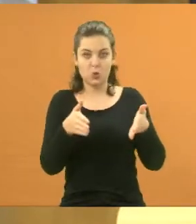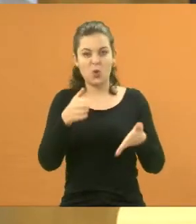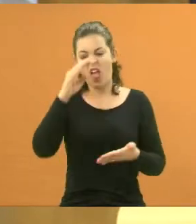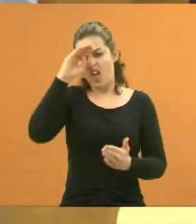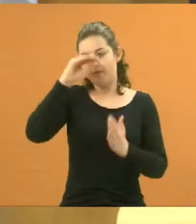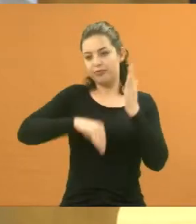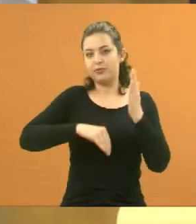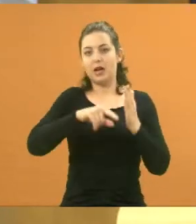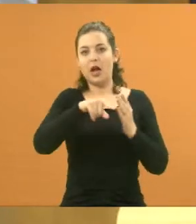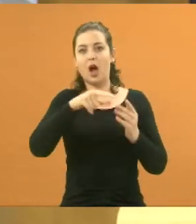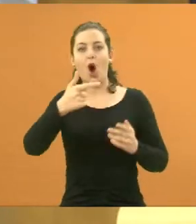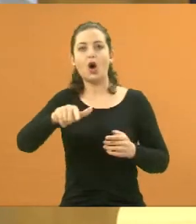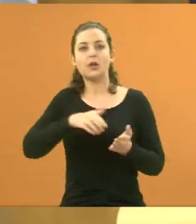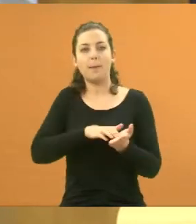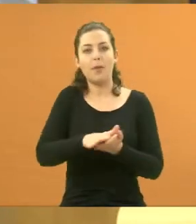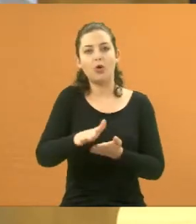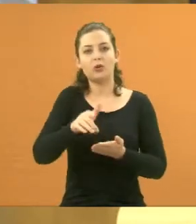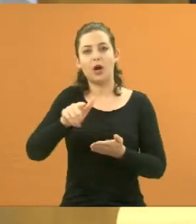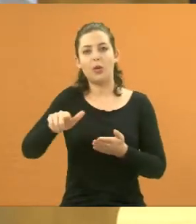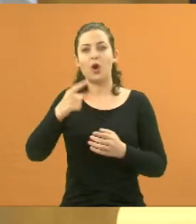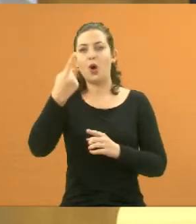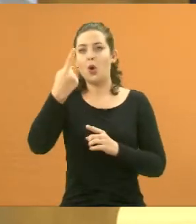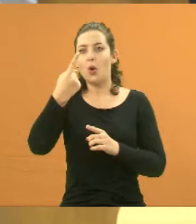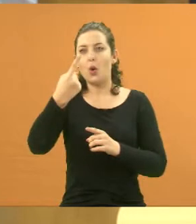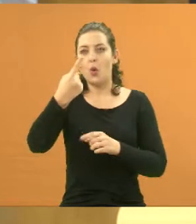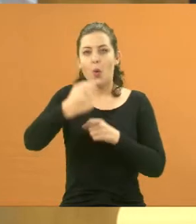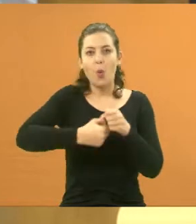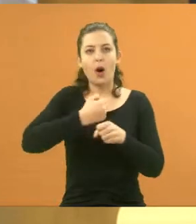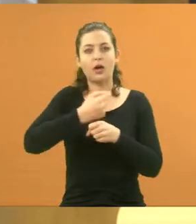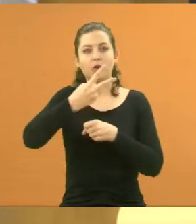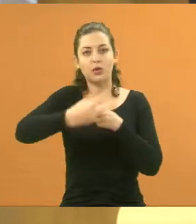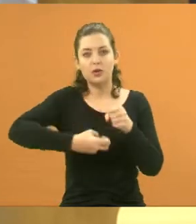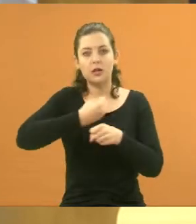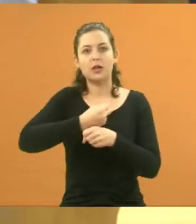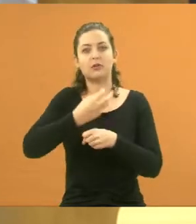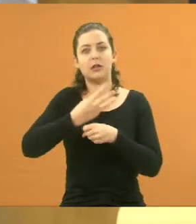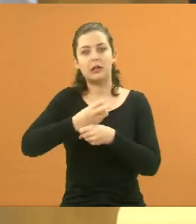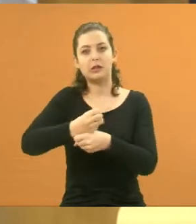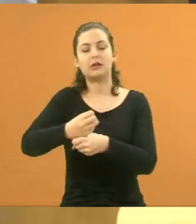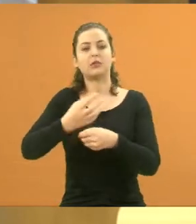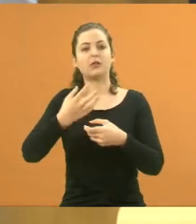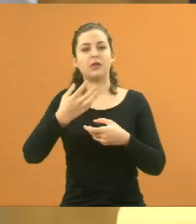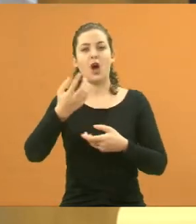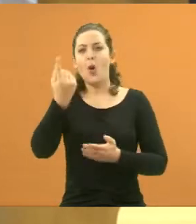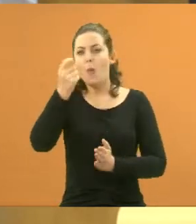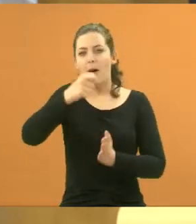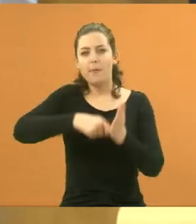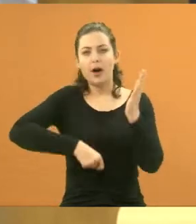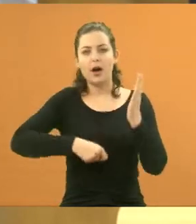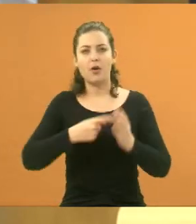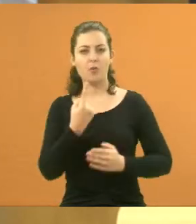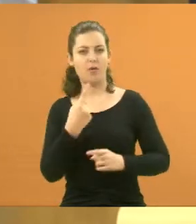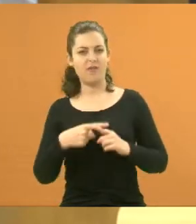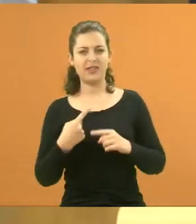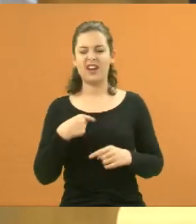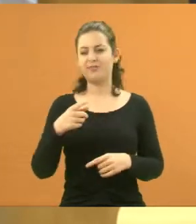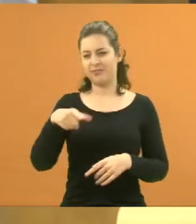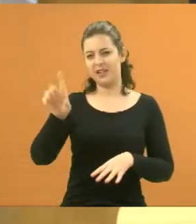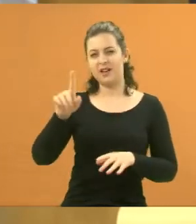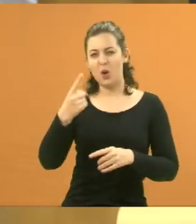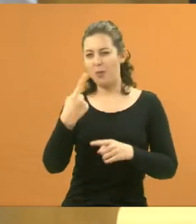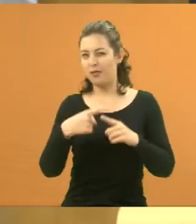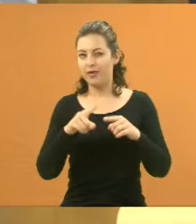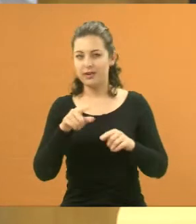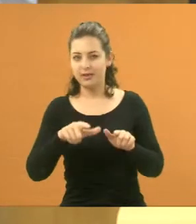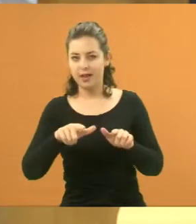cumpre, depois gera a multa, passa 1, 2, 3 anos sem limpar o terreno. Numa canetada eu chego aqui e falo para o camarada, você vai lá, limpou uma